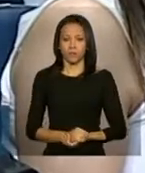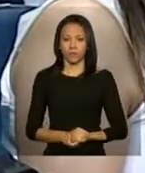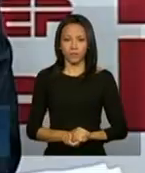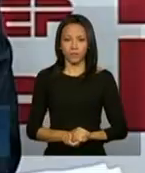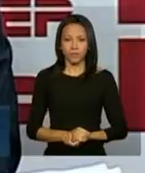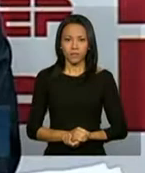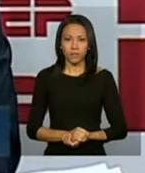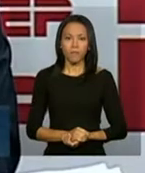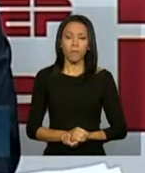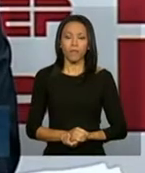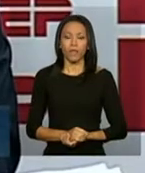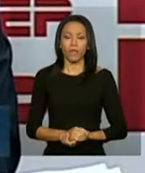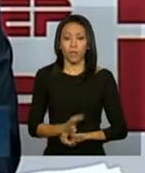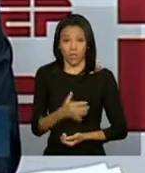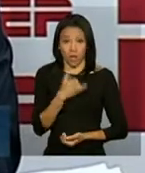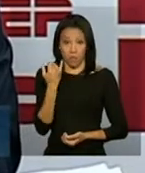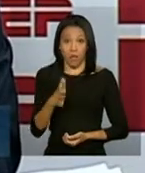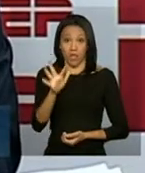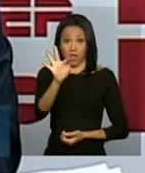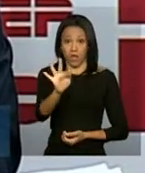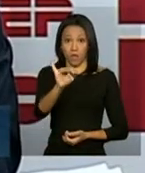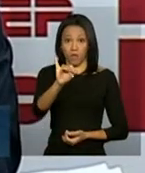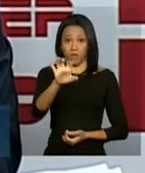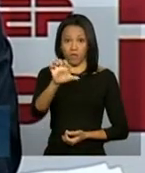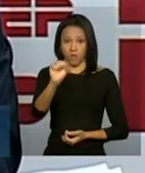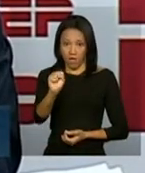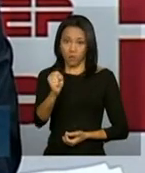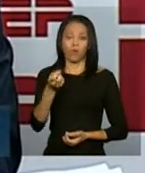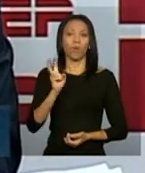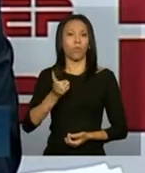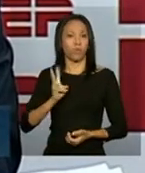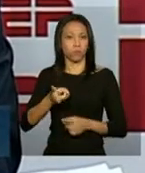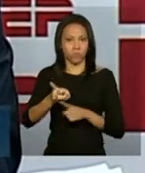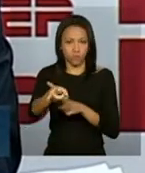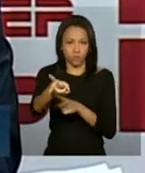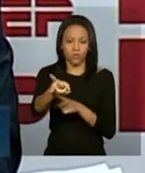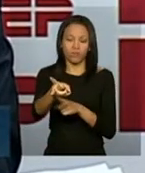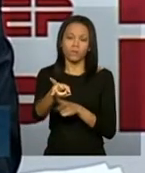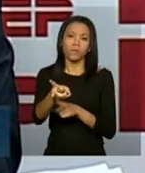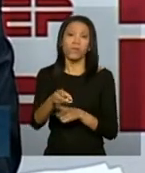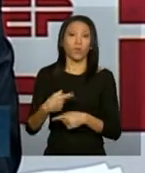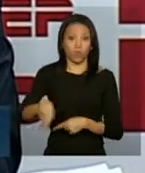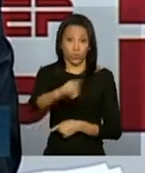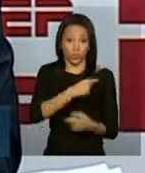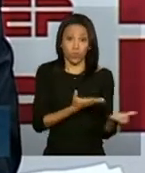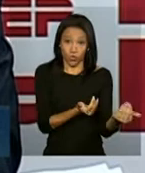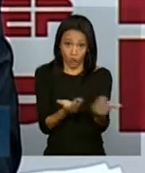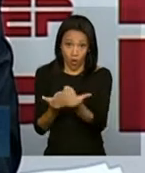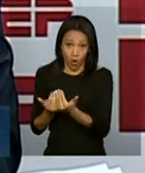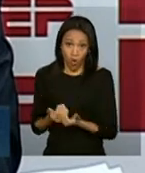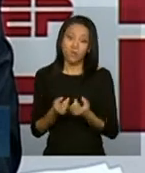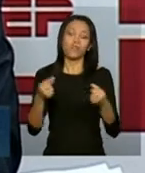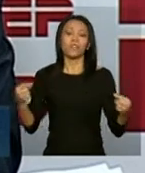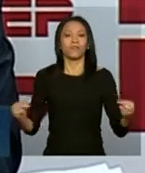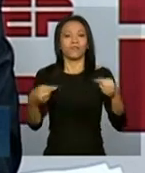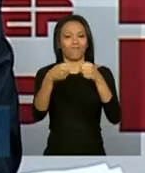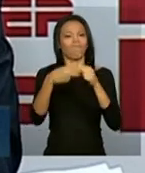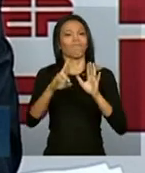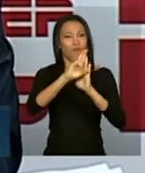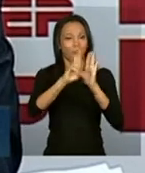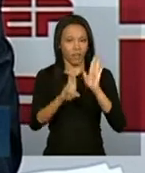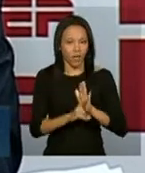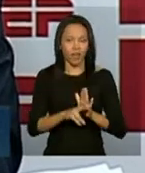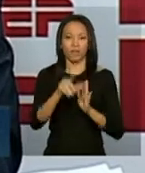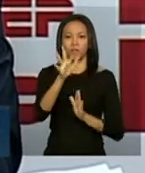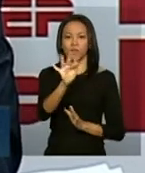Isso depende, porque o FIES é fluxo contínuo. Os jovens que estiverem dentro das regras do FIES apresentam a